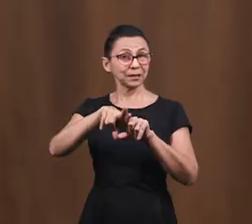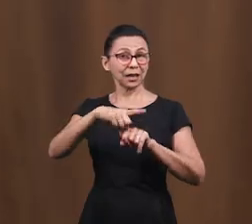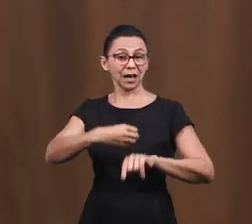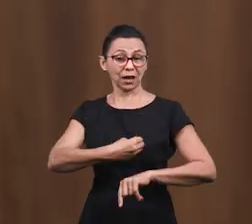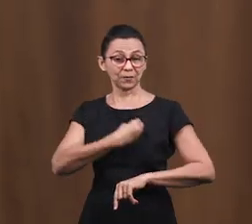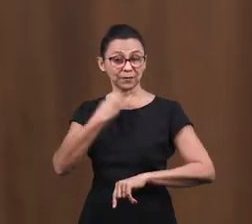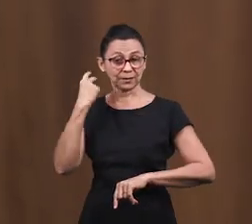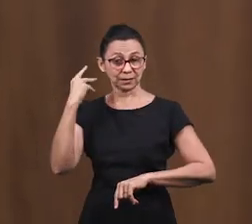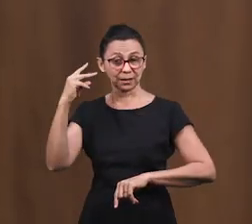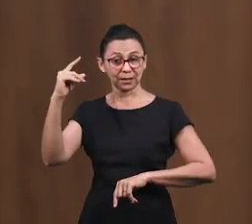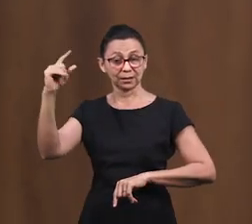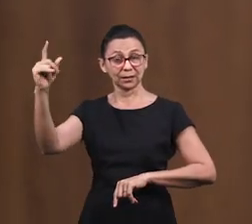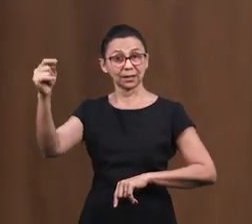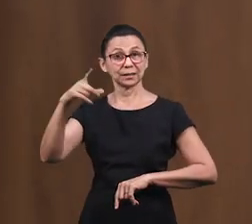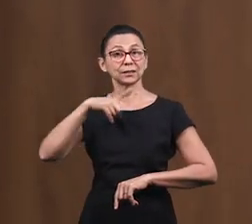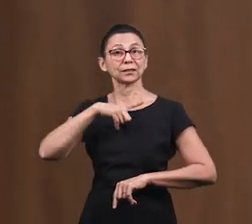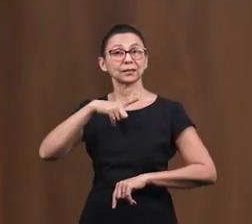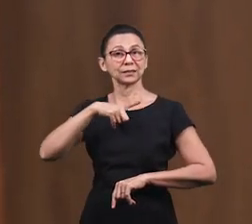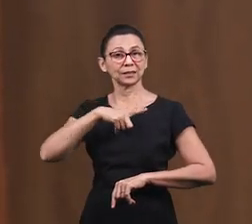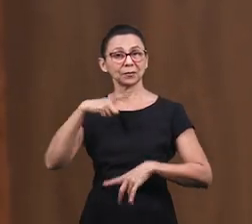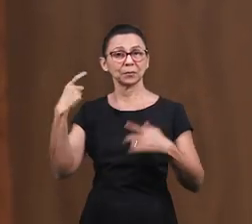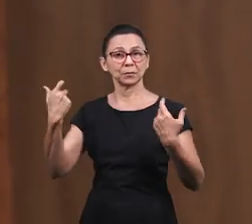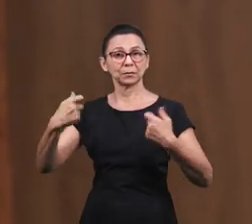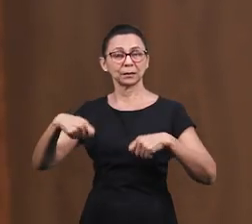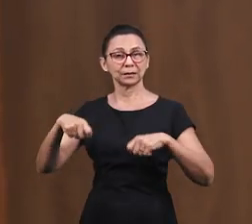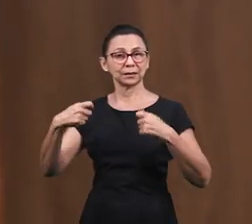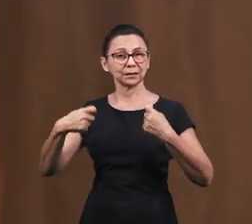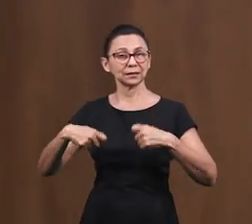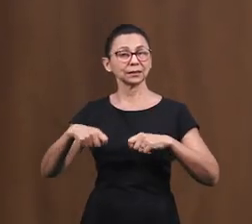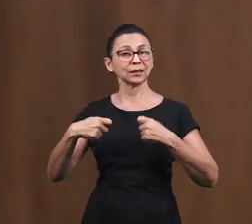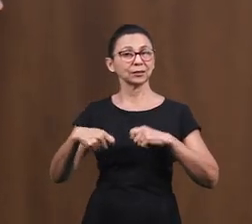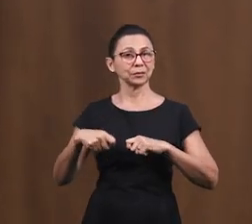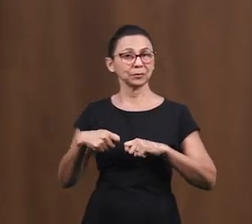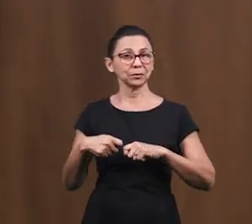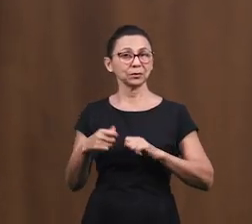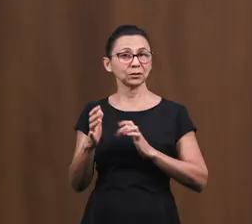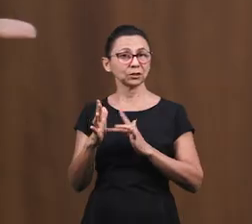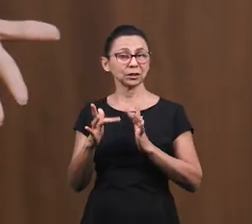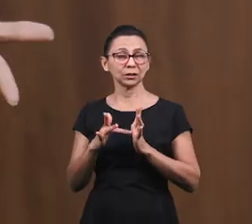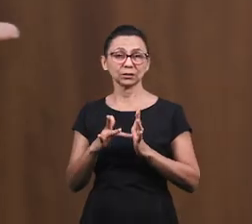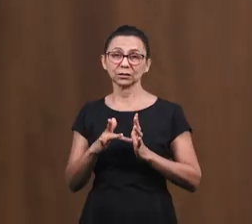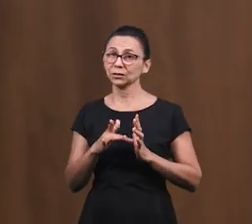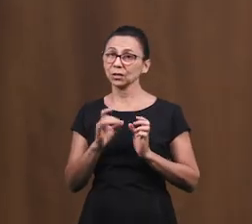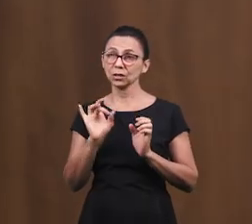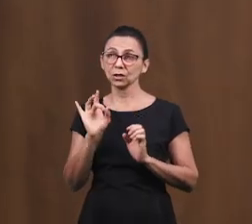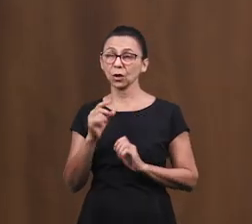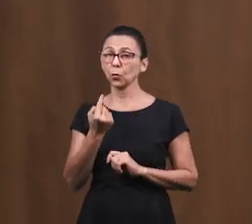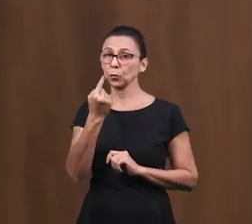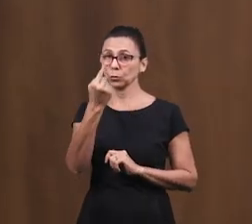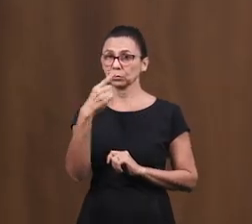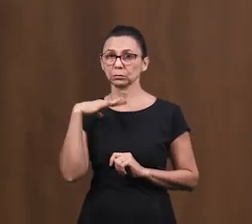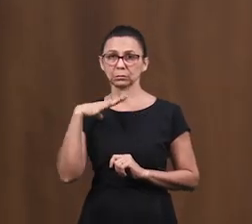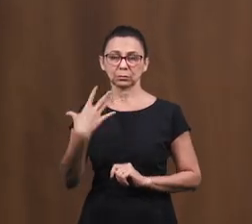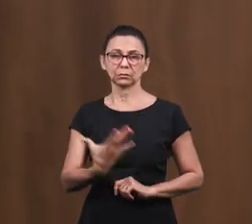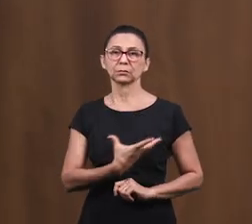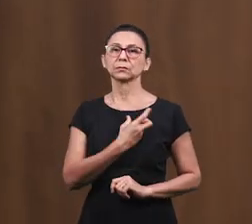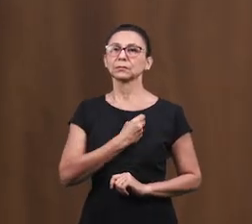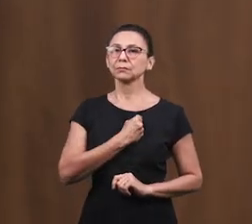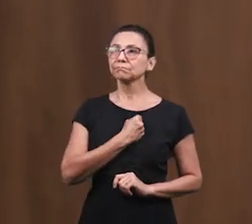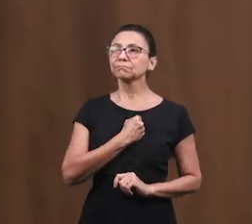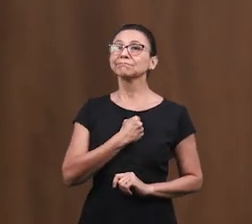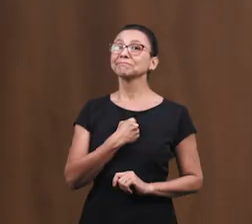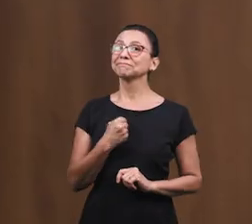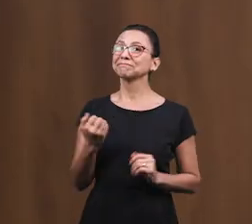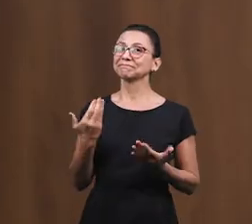a vida eterna. Nós precisamos de Jesus para ter salvação, porque só Ele pode nos dar salvação.